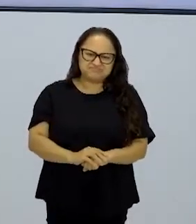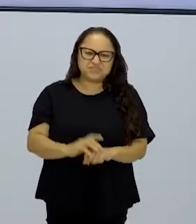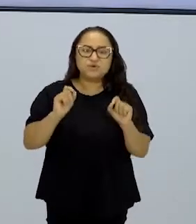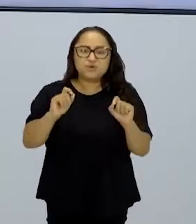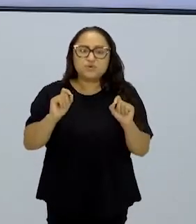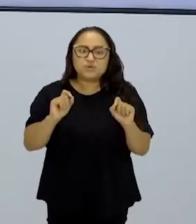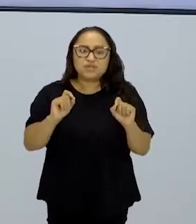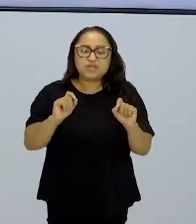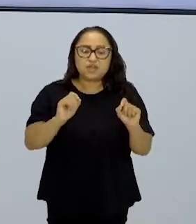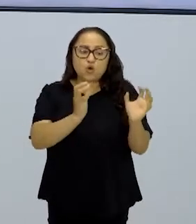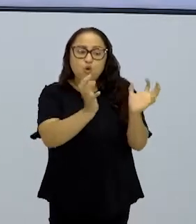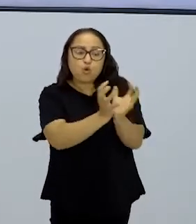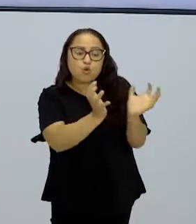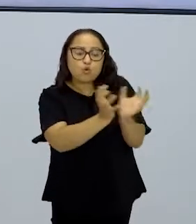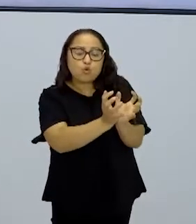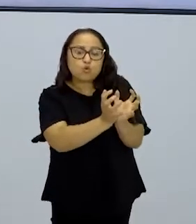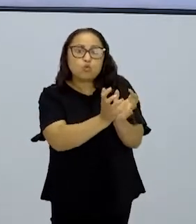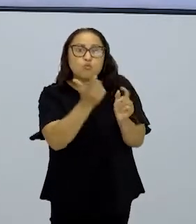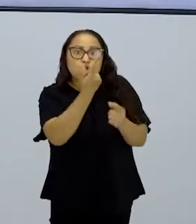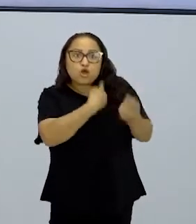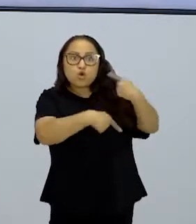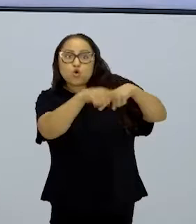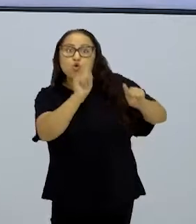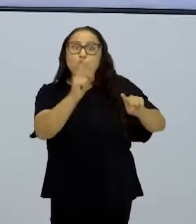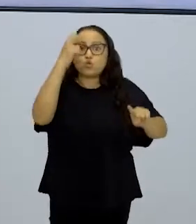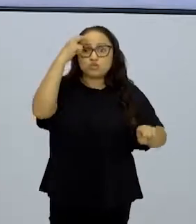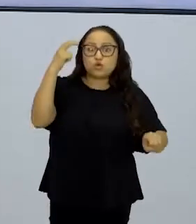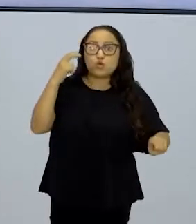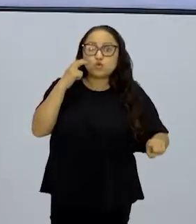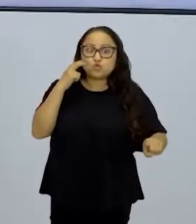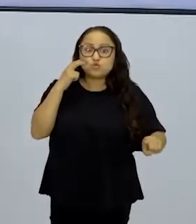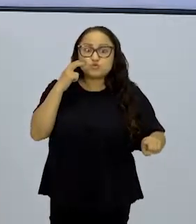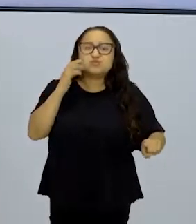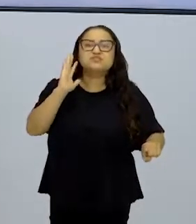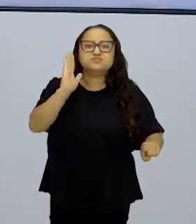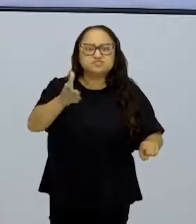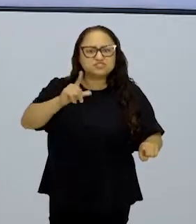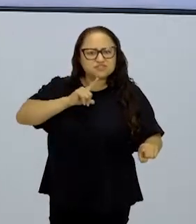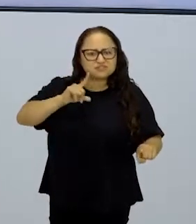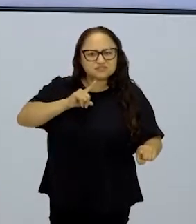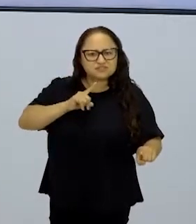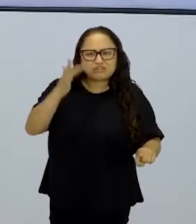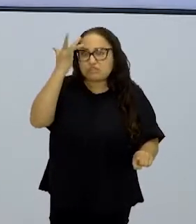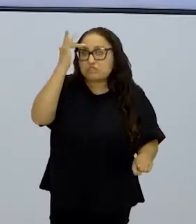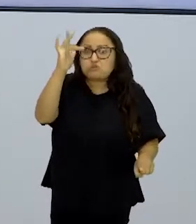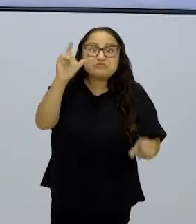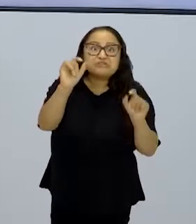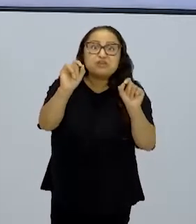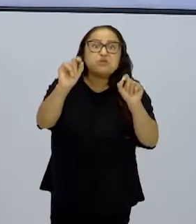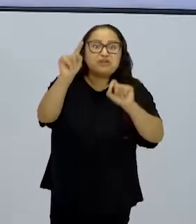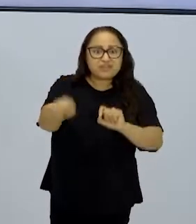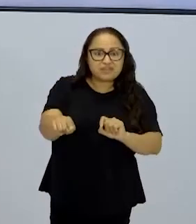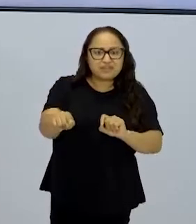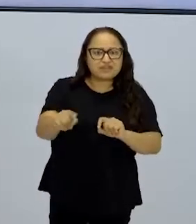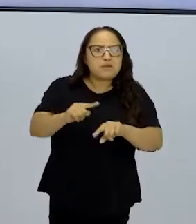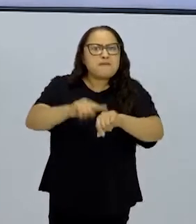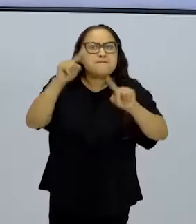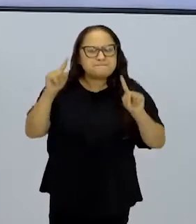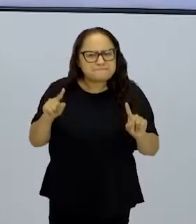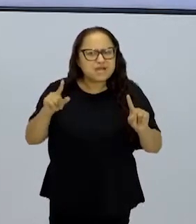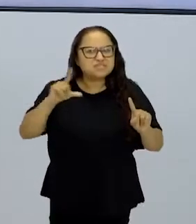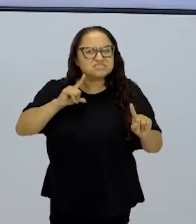tribos urbanas e a contracultura. Que por mais que você falando assim, você fala, nossa, contracultura, acho que eu não sei nem o que é. Mas é algo que está no